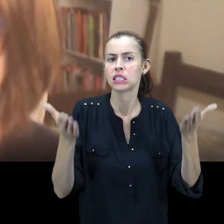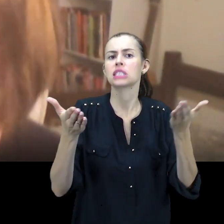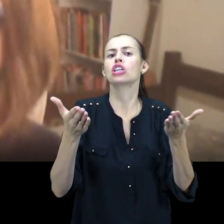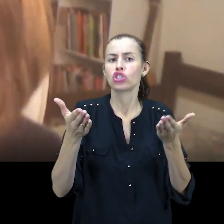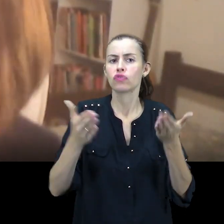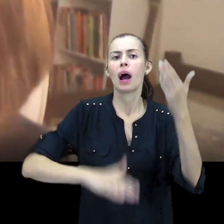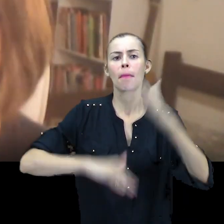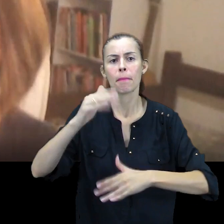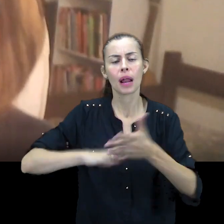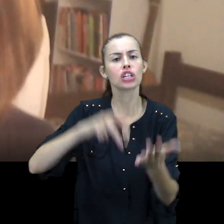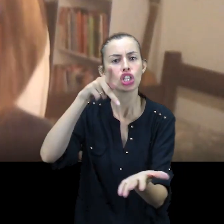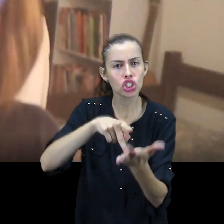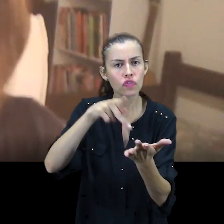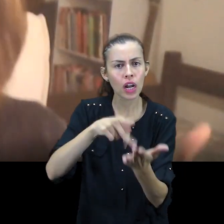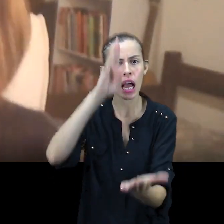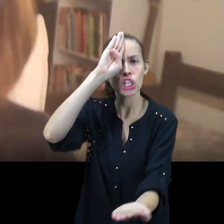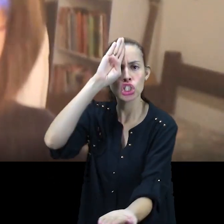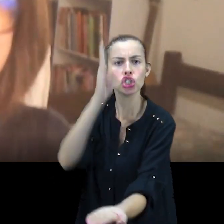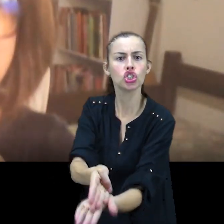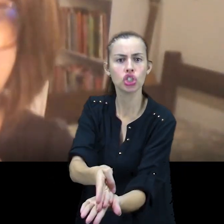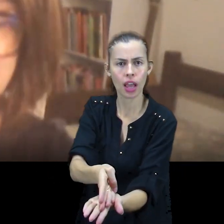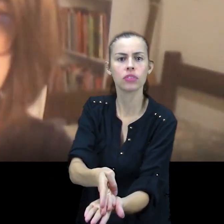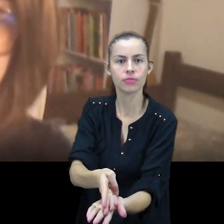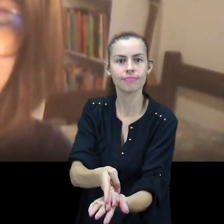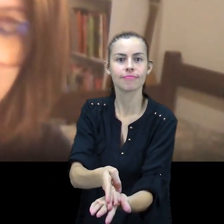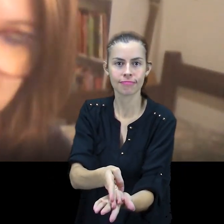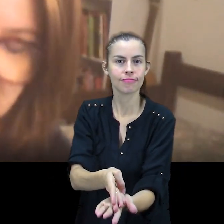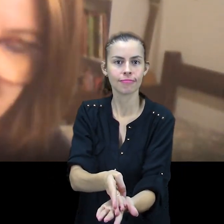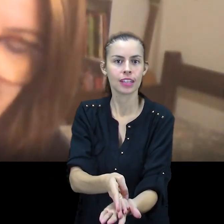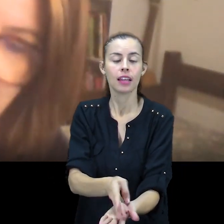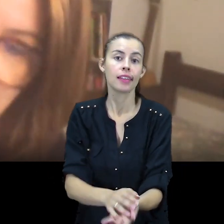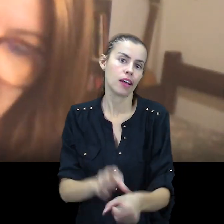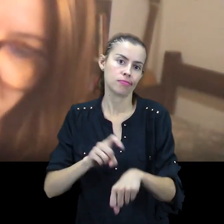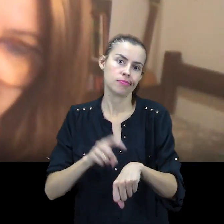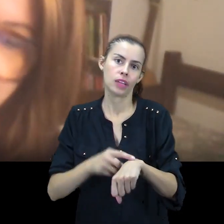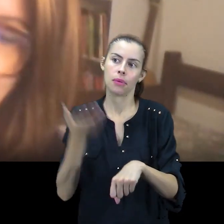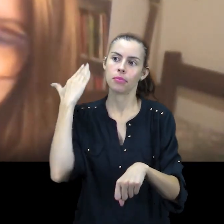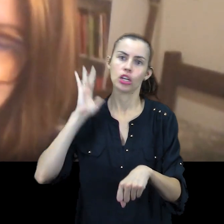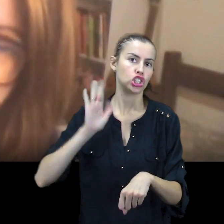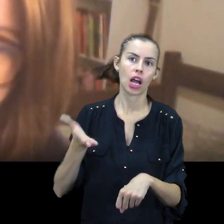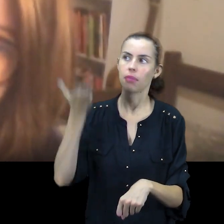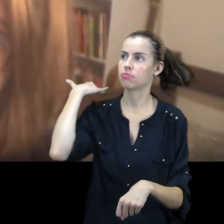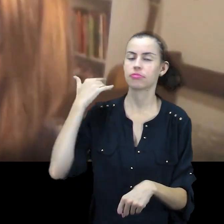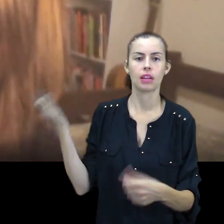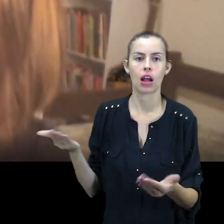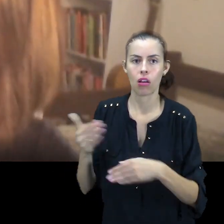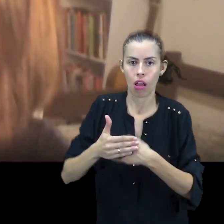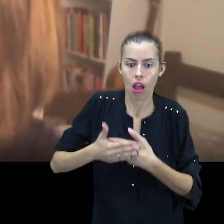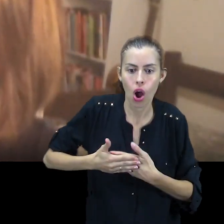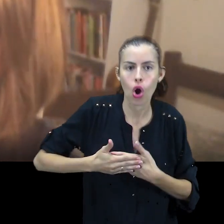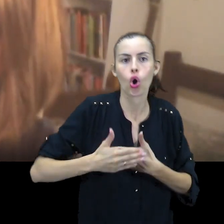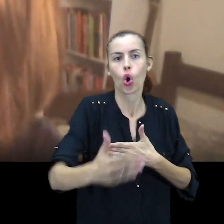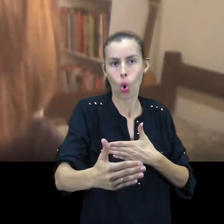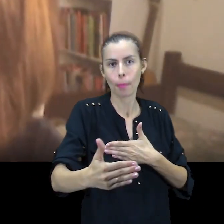processo de exclusão que é histórico, que a gente não se perca nesses meandros, né? Enfim, eu vou abrir para o